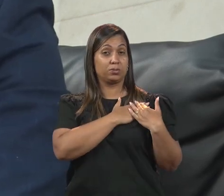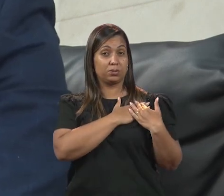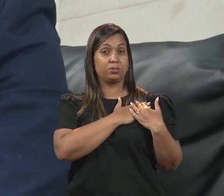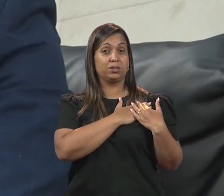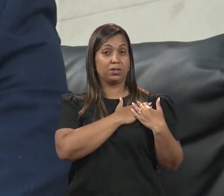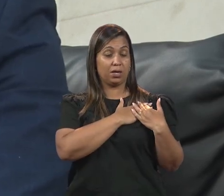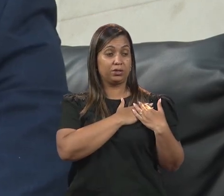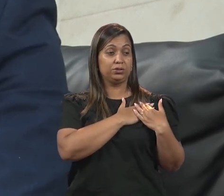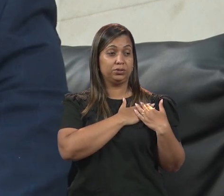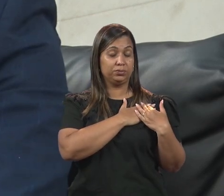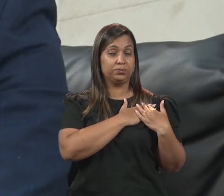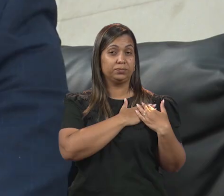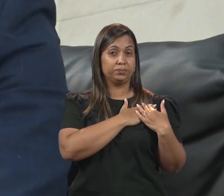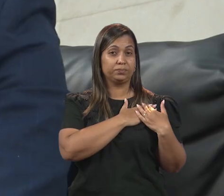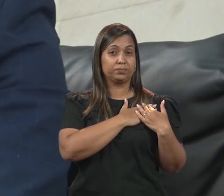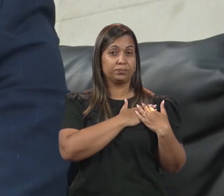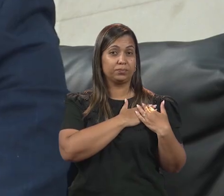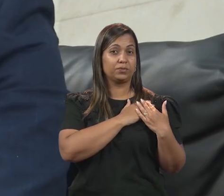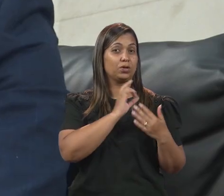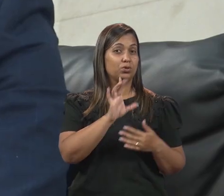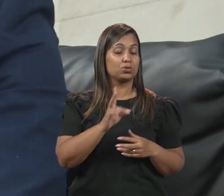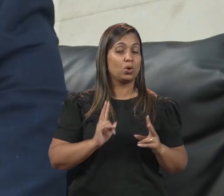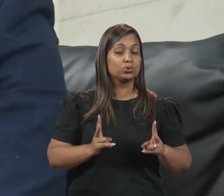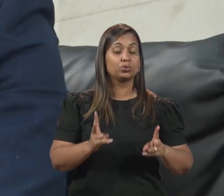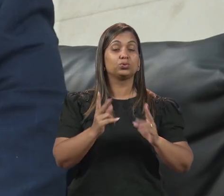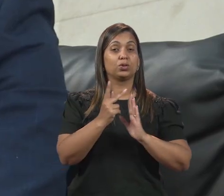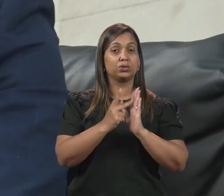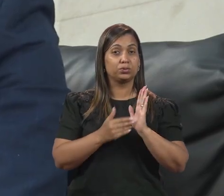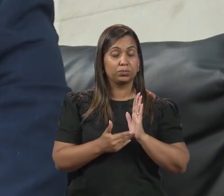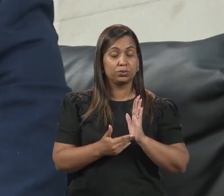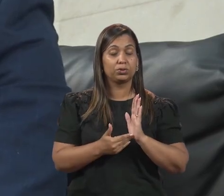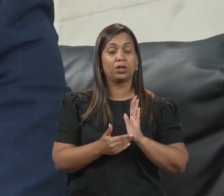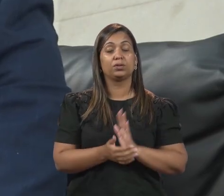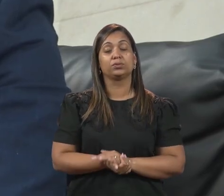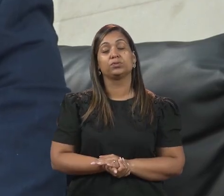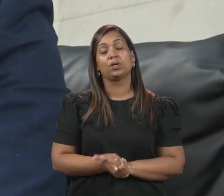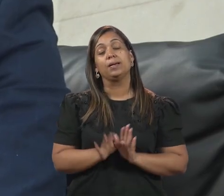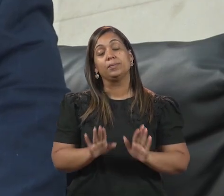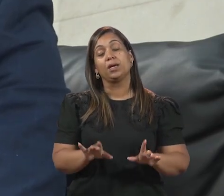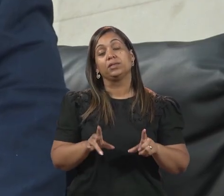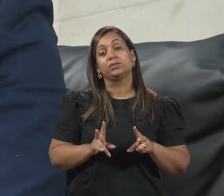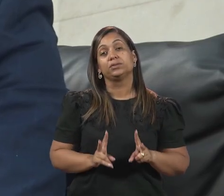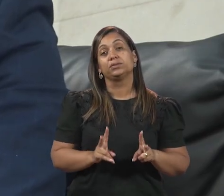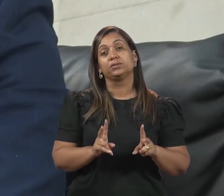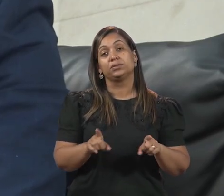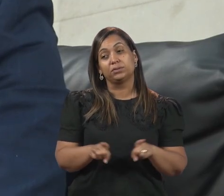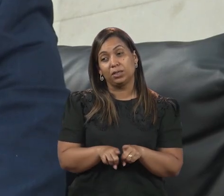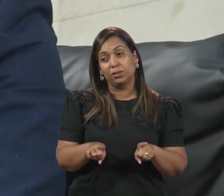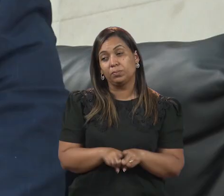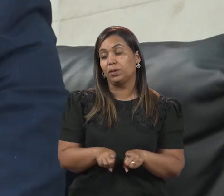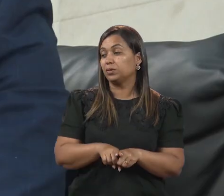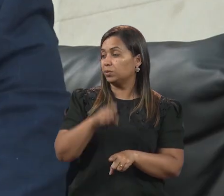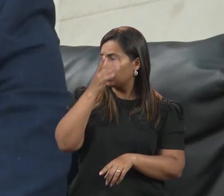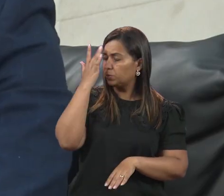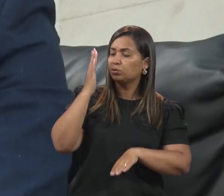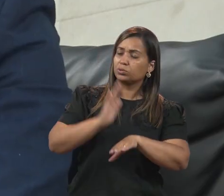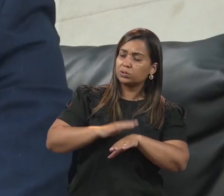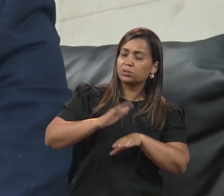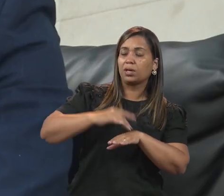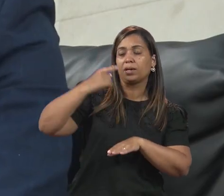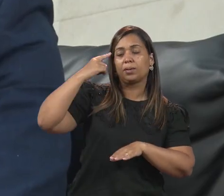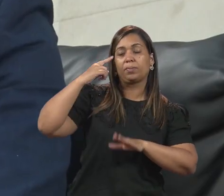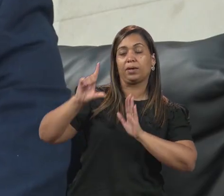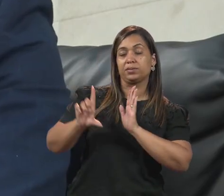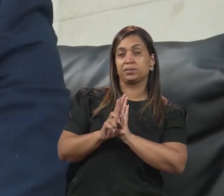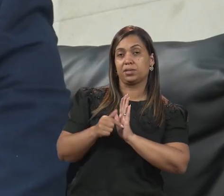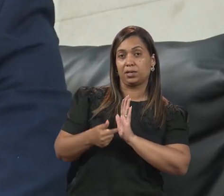responsabilidade de não só manter esses projetos, mas também ser um legislador, que é